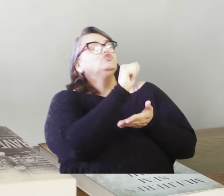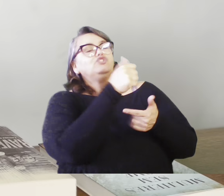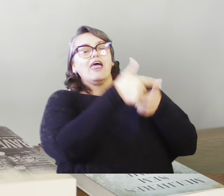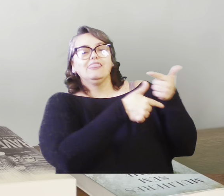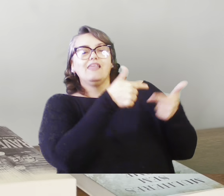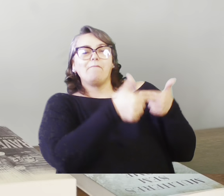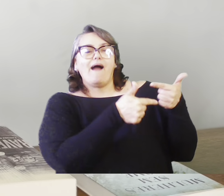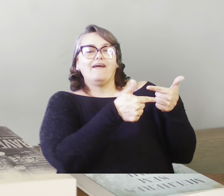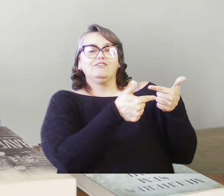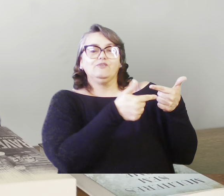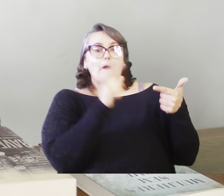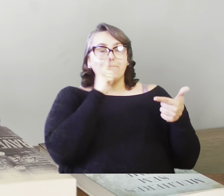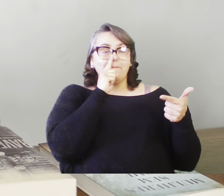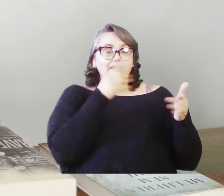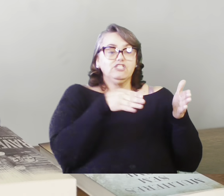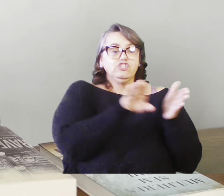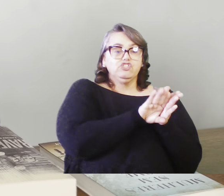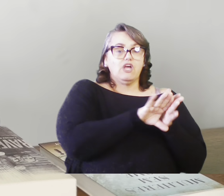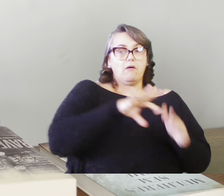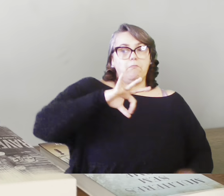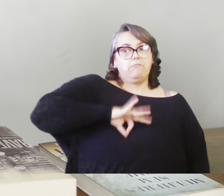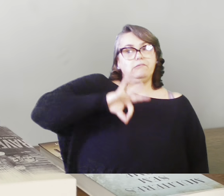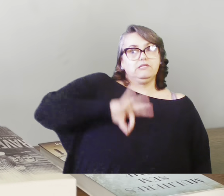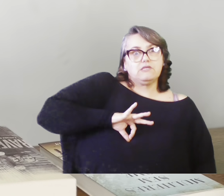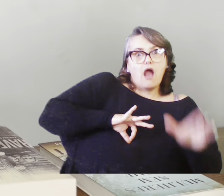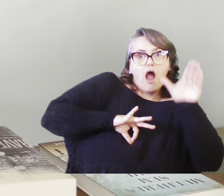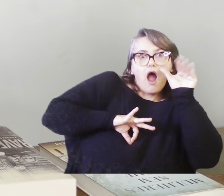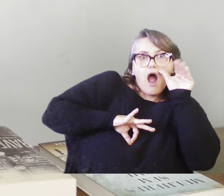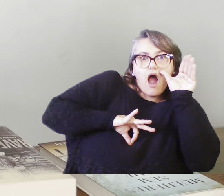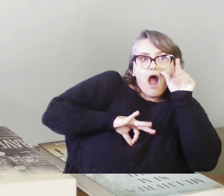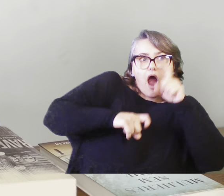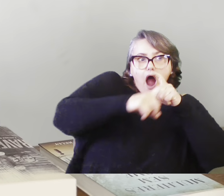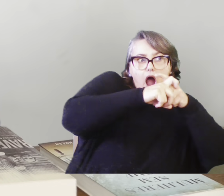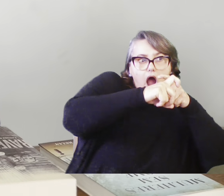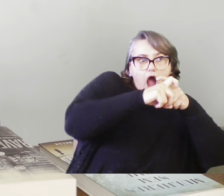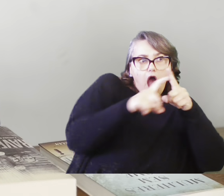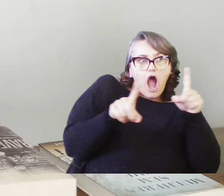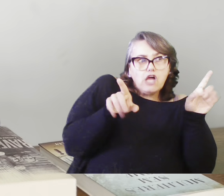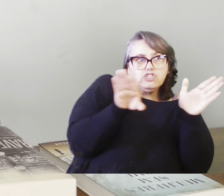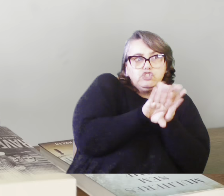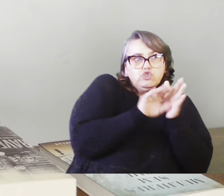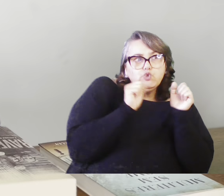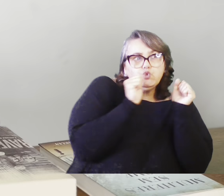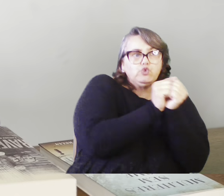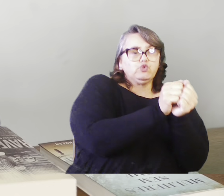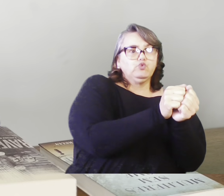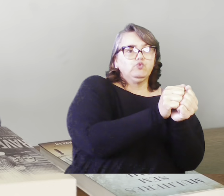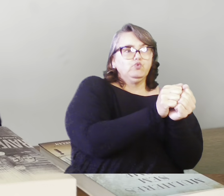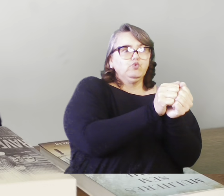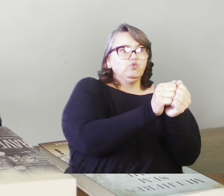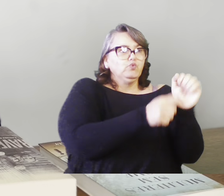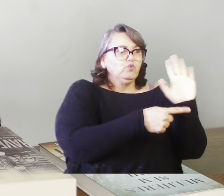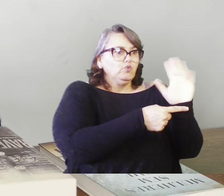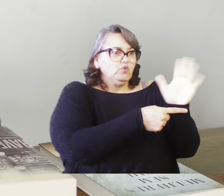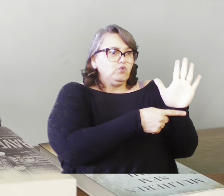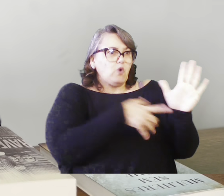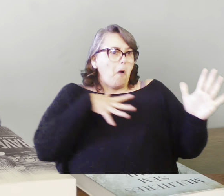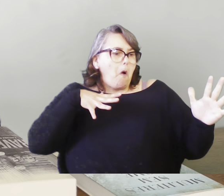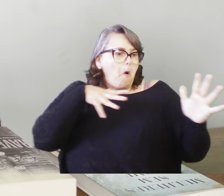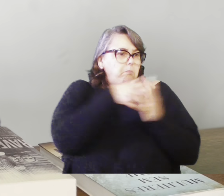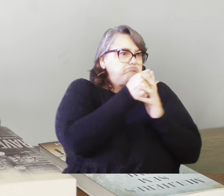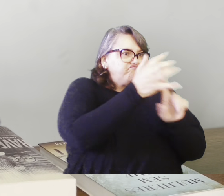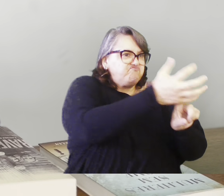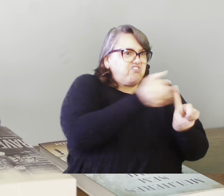dela daquele dia. E quando a mãe dela chega, os policiais nazistas também chegam, a cabine